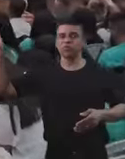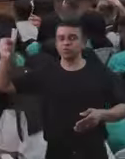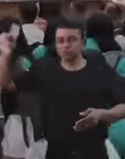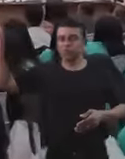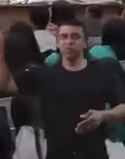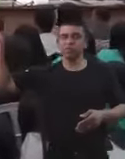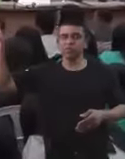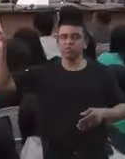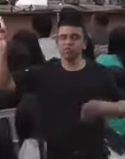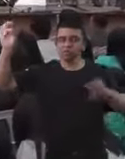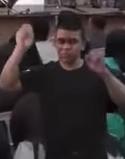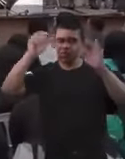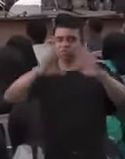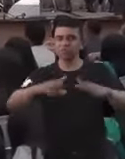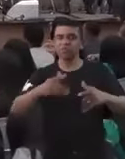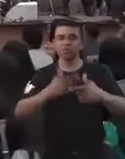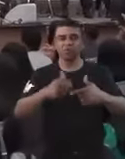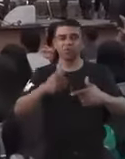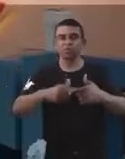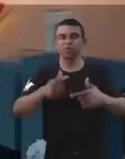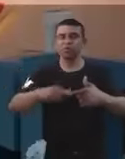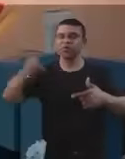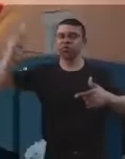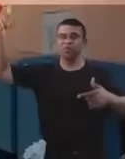Deus está construindo pontes.